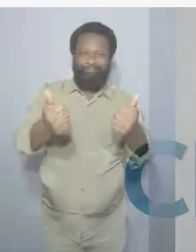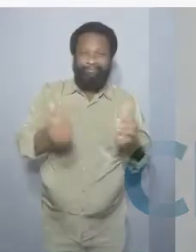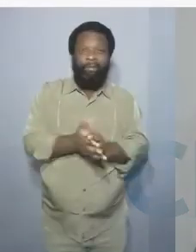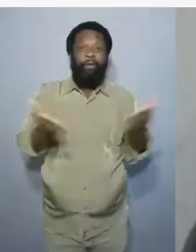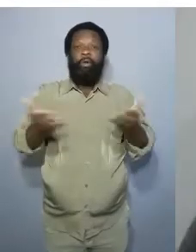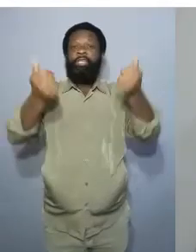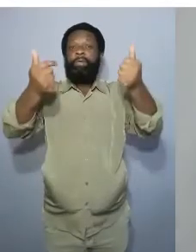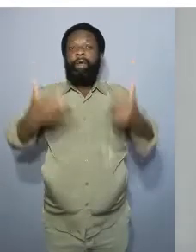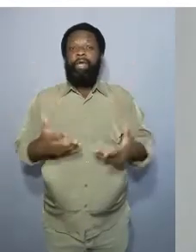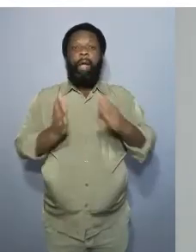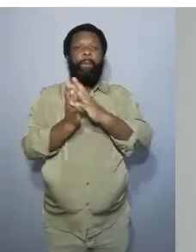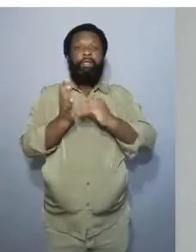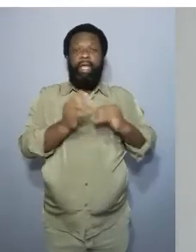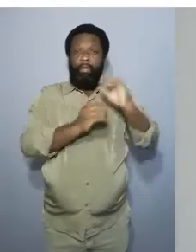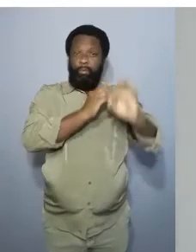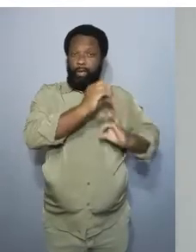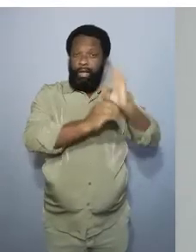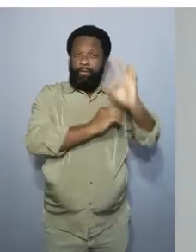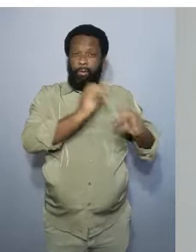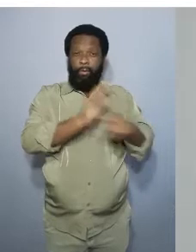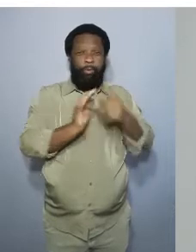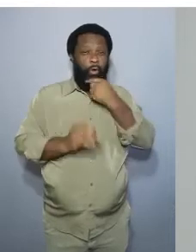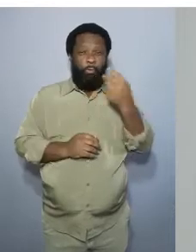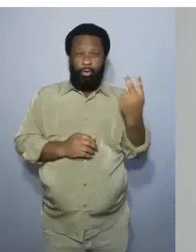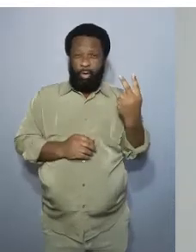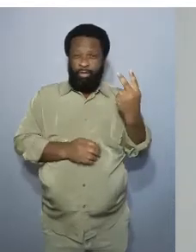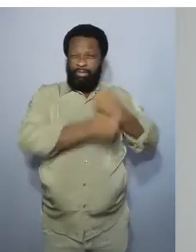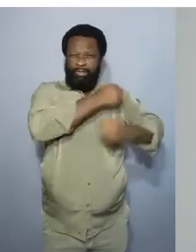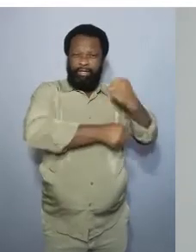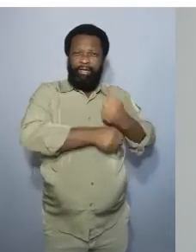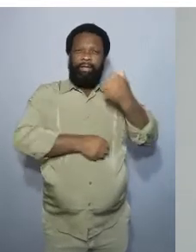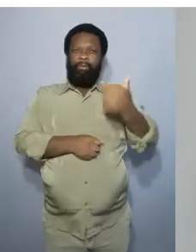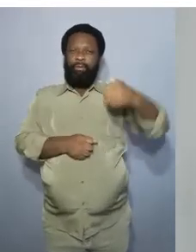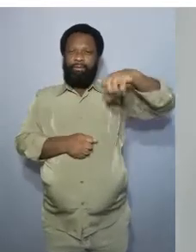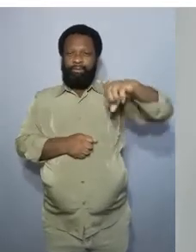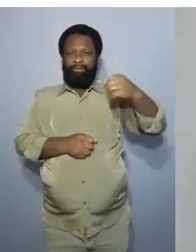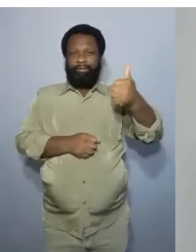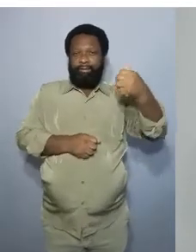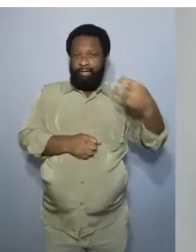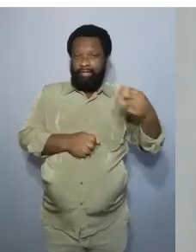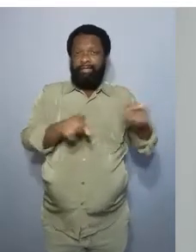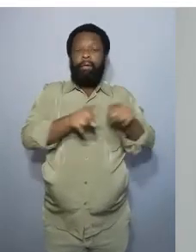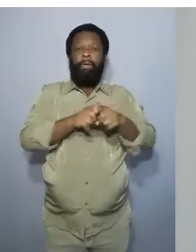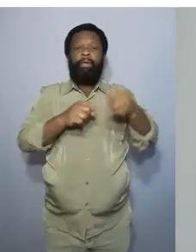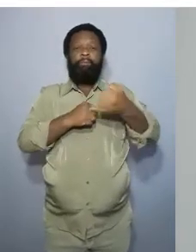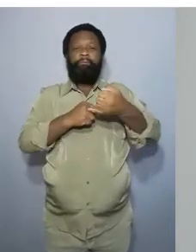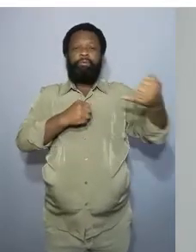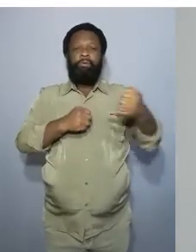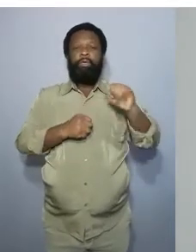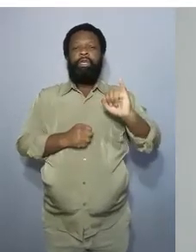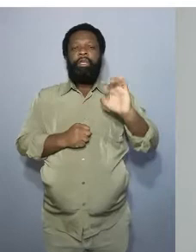Oi pessoal, tudo bem? Hoje nós vamos falar um pouquinho do modelo atômico de Rutherford Bohr, proposto em 1913, e também sobre os